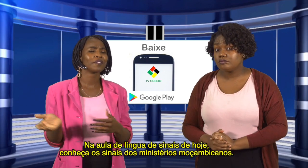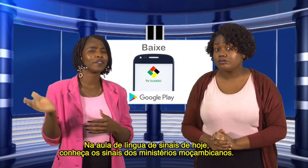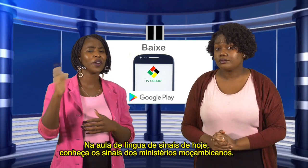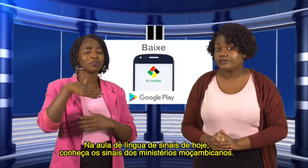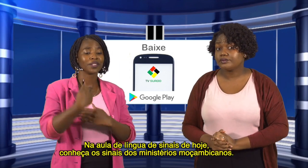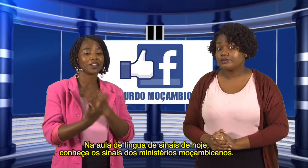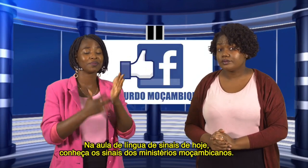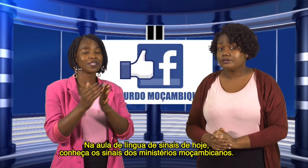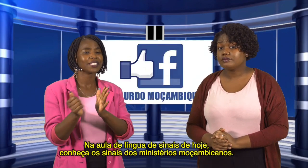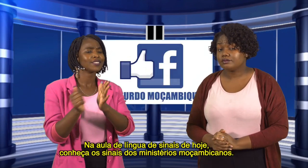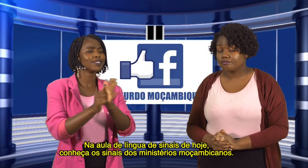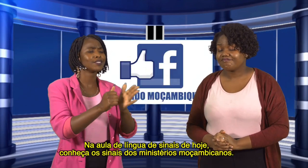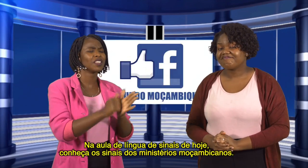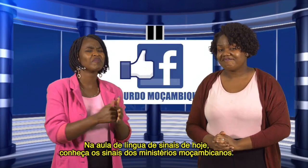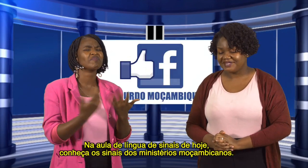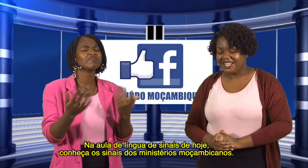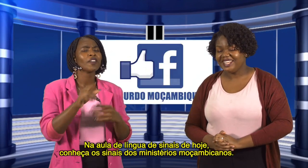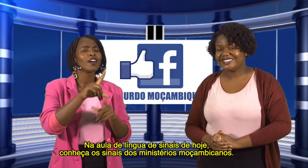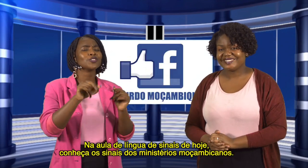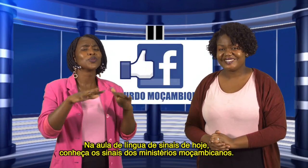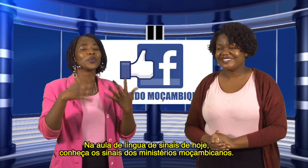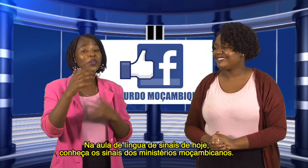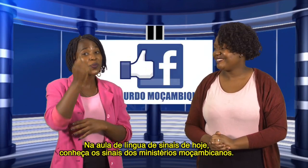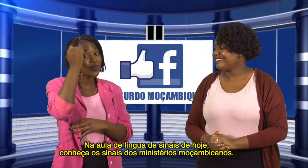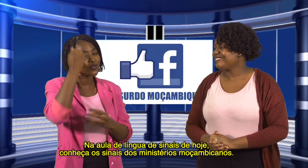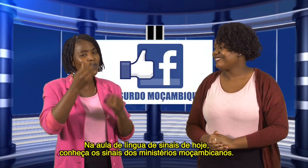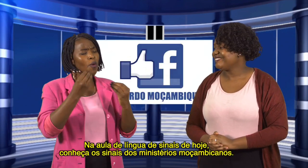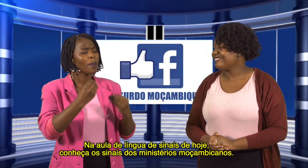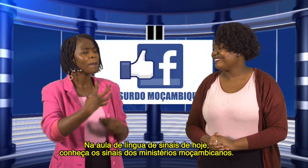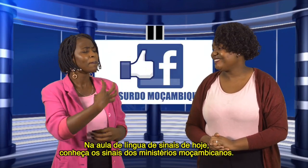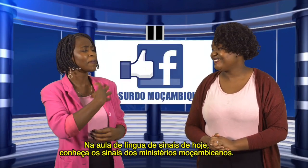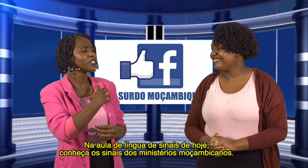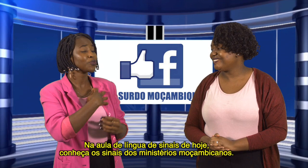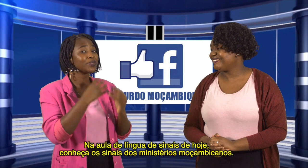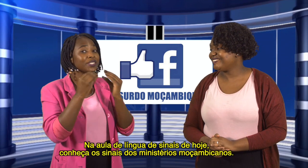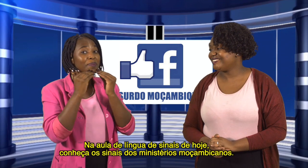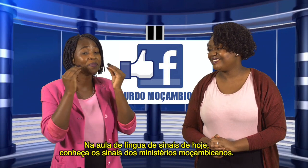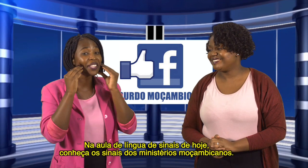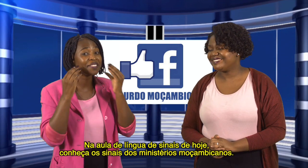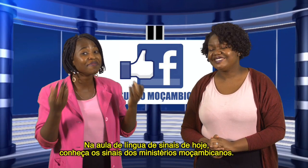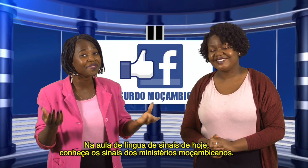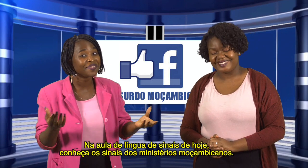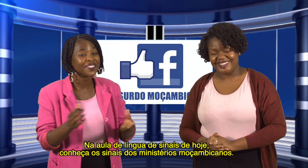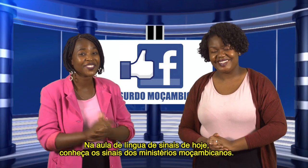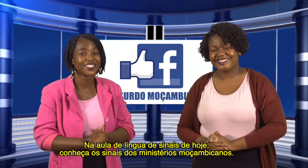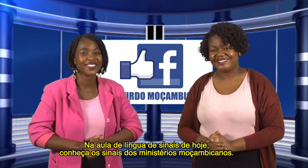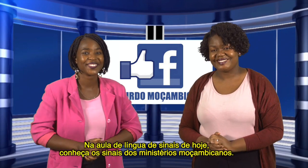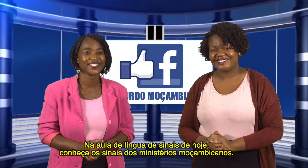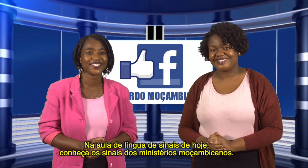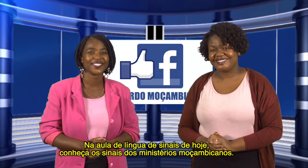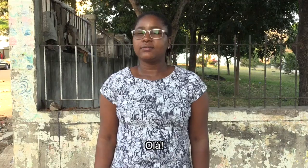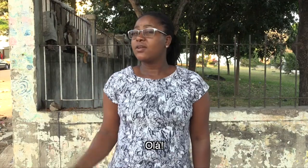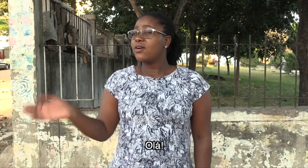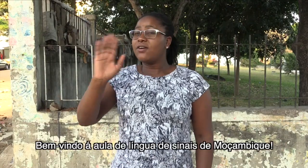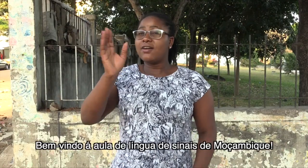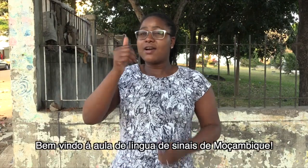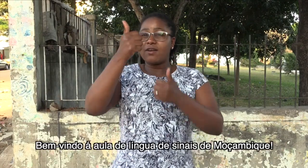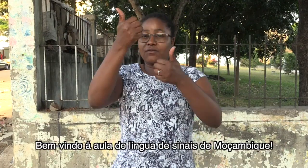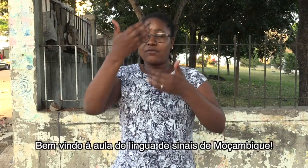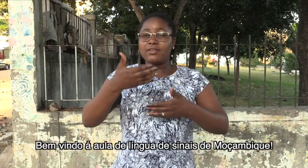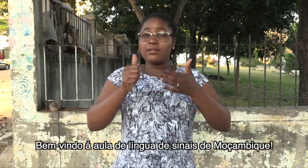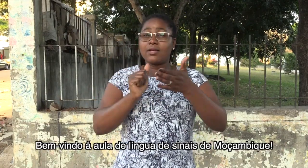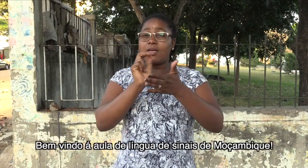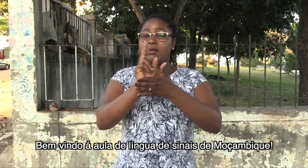na aula de língua de sinais de hoje conheça os sinais dos ministérios moçambicanos olá